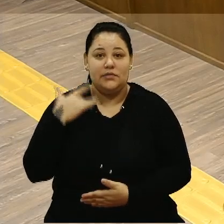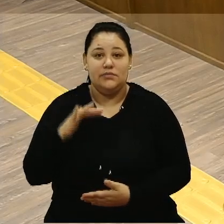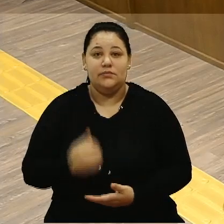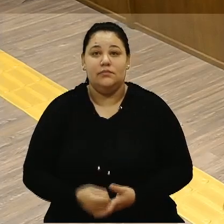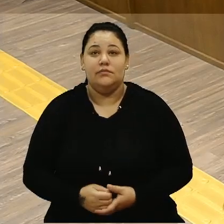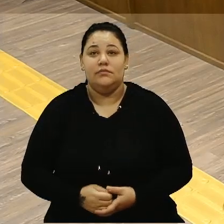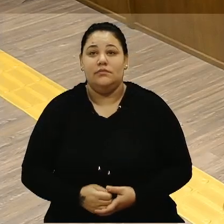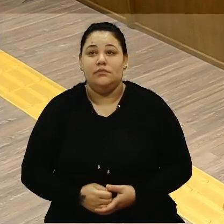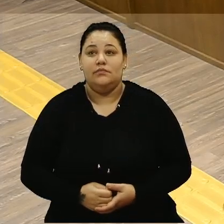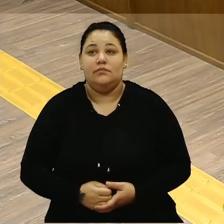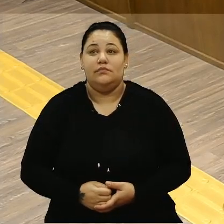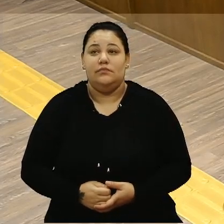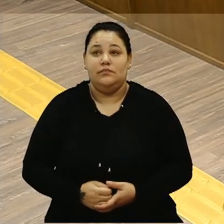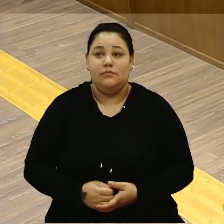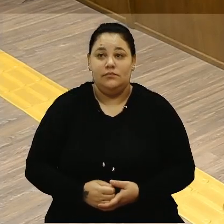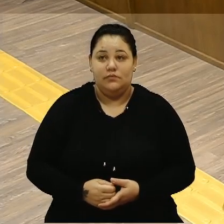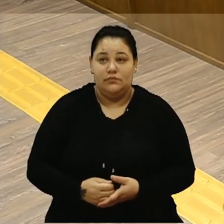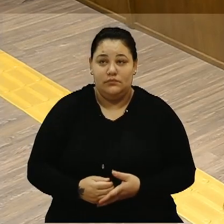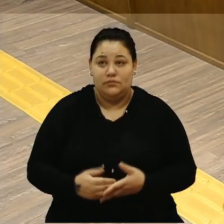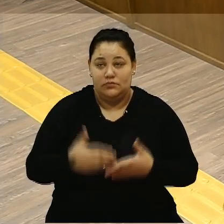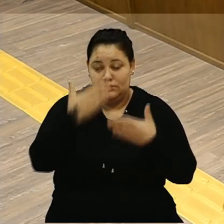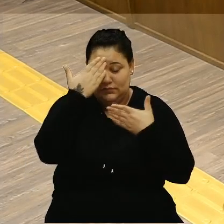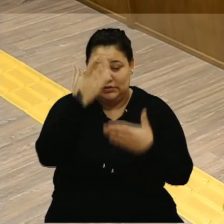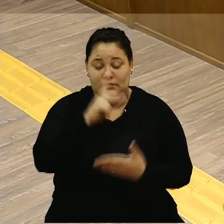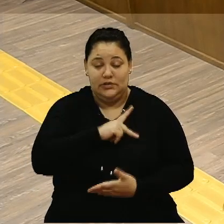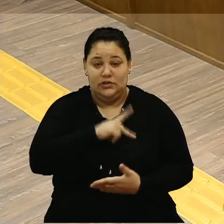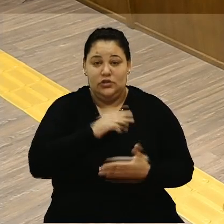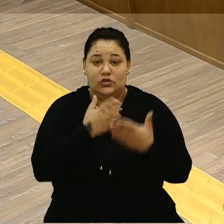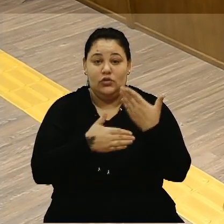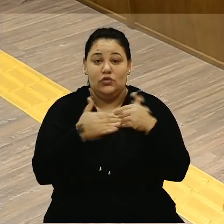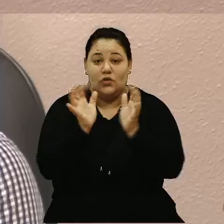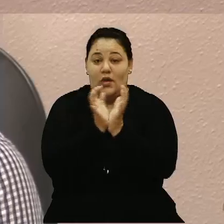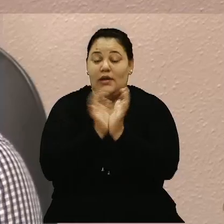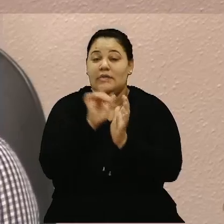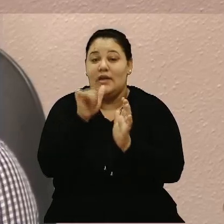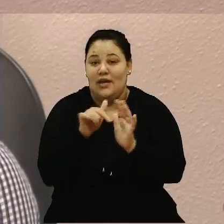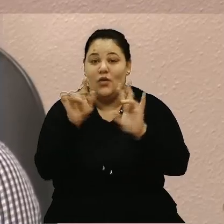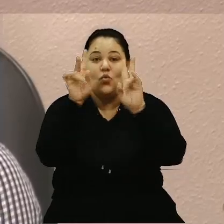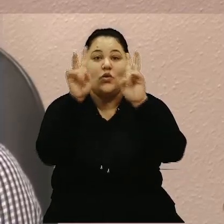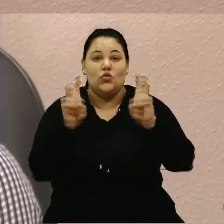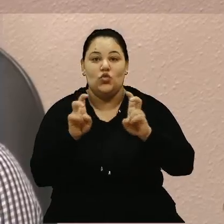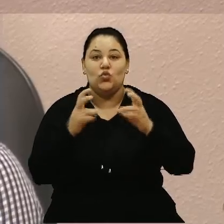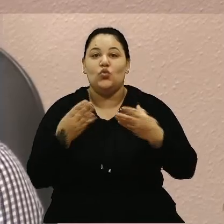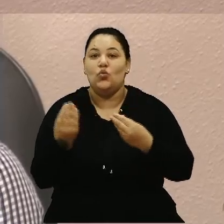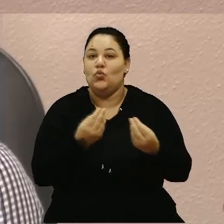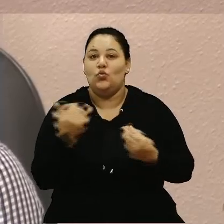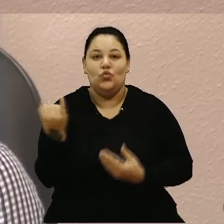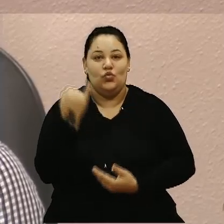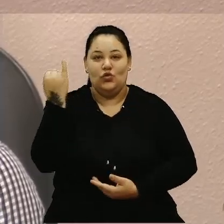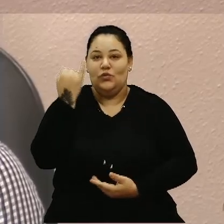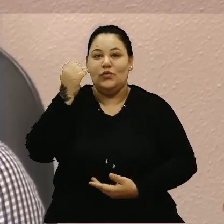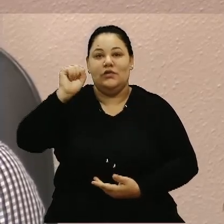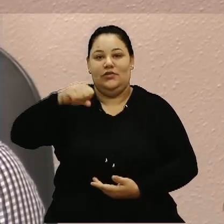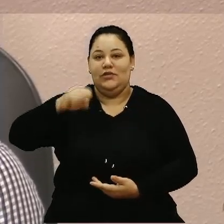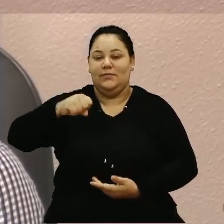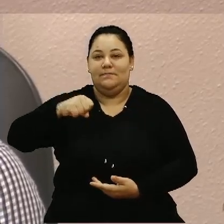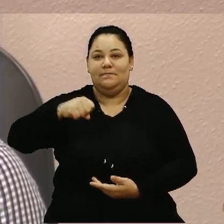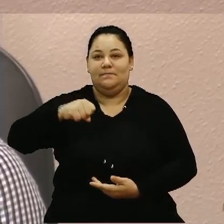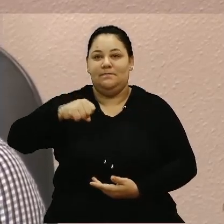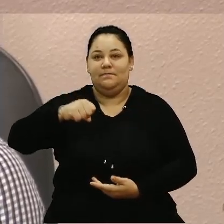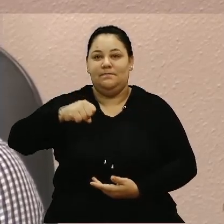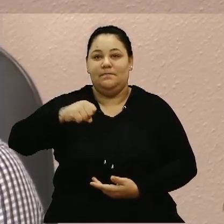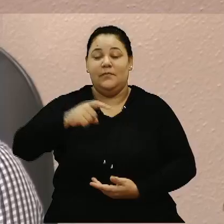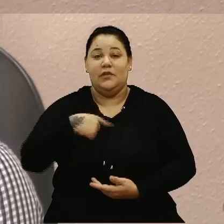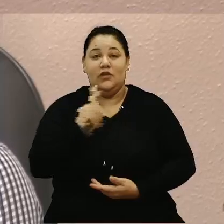Obrigada, senhor presidente, nobres colegas, vereadores e vereadoras. É um tema importantíssimo que a gente